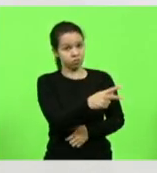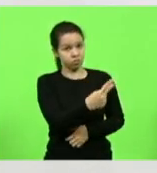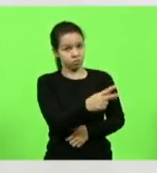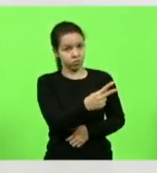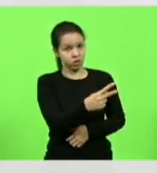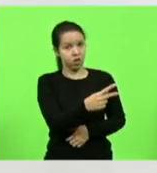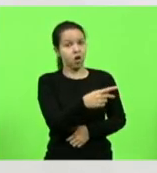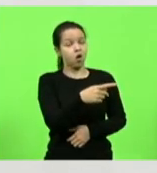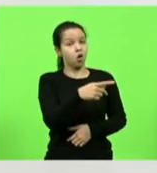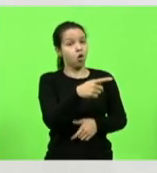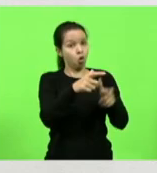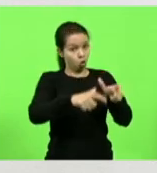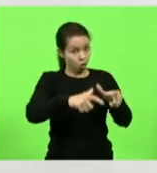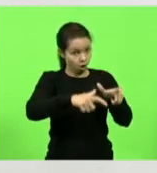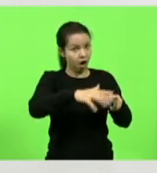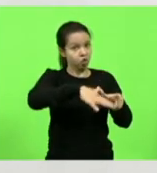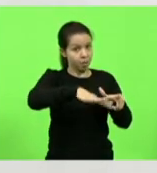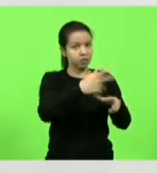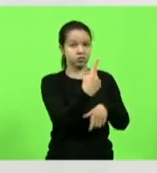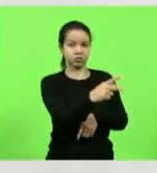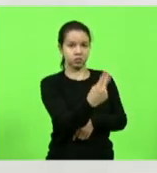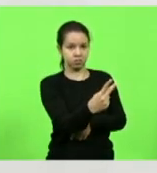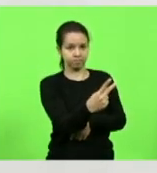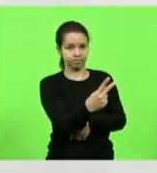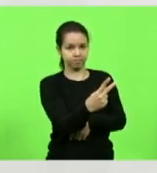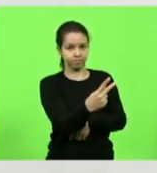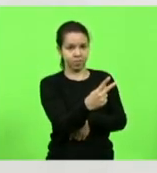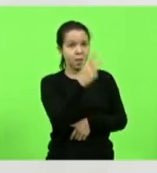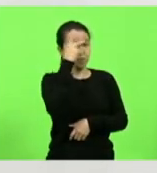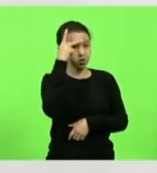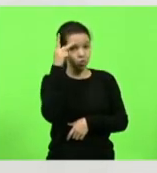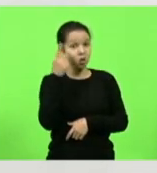seu espaço. E para quem quiser ouvir.